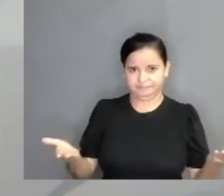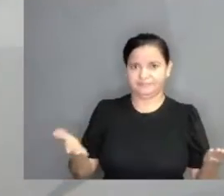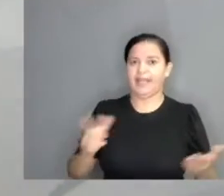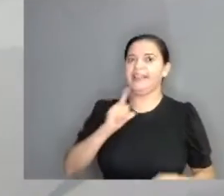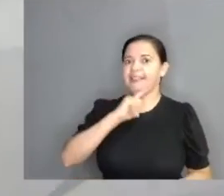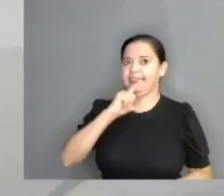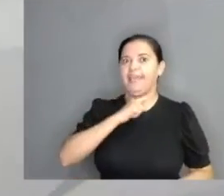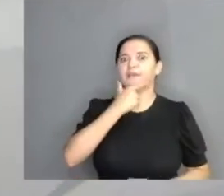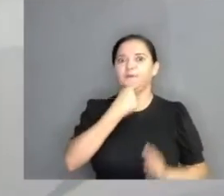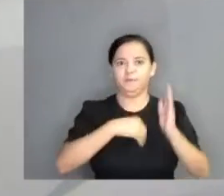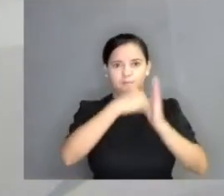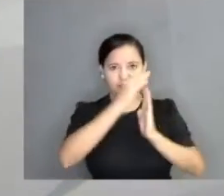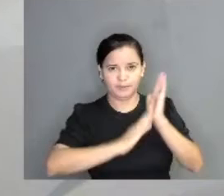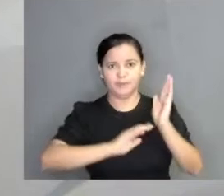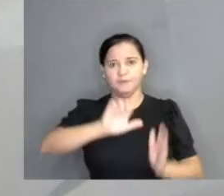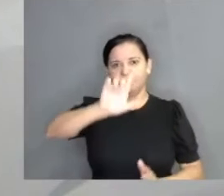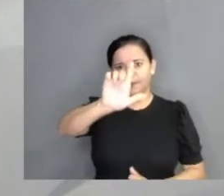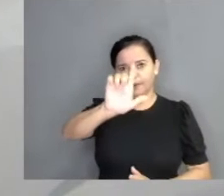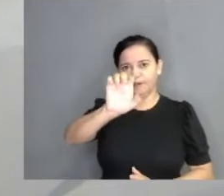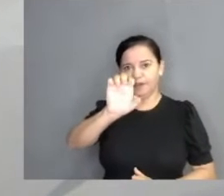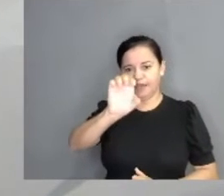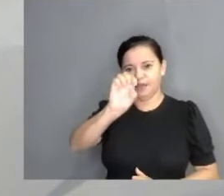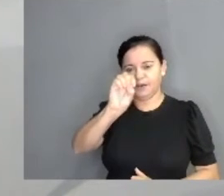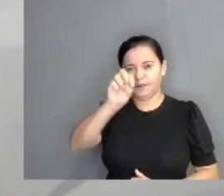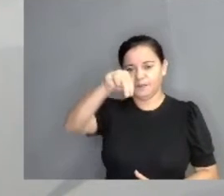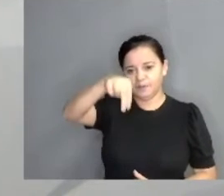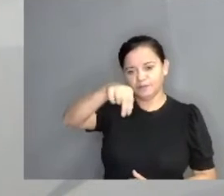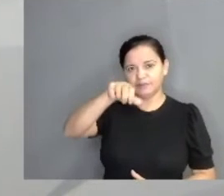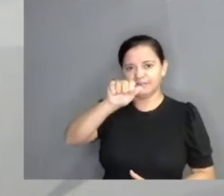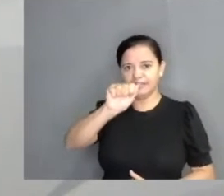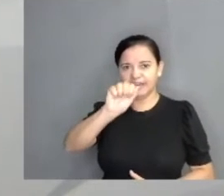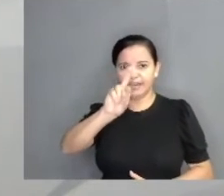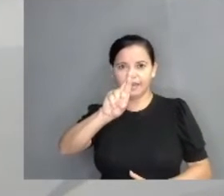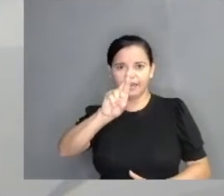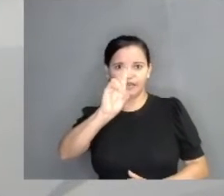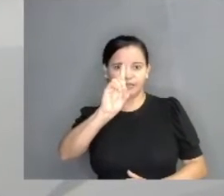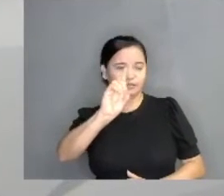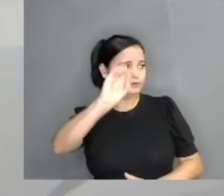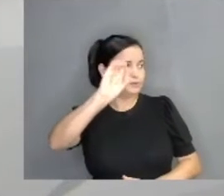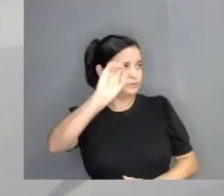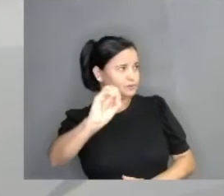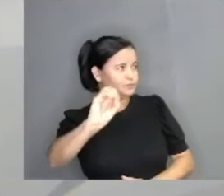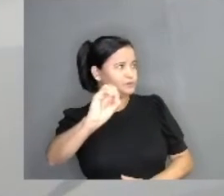Vinci. O homem, ele era pintor.